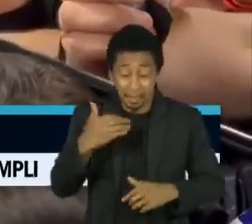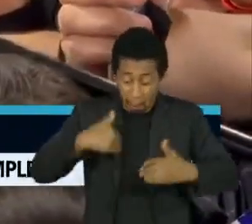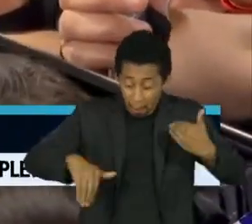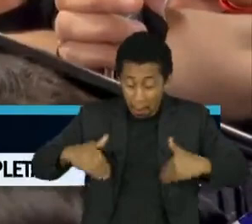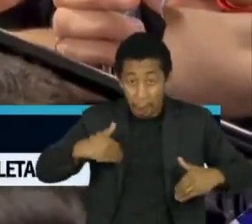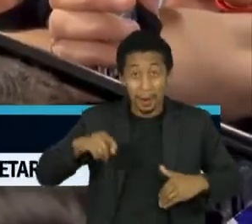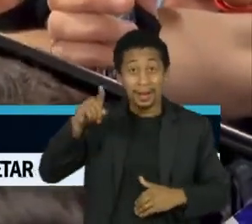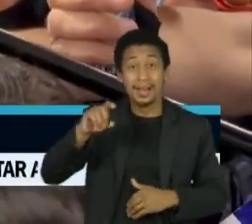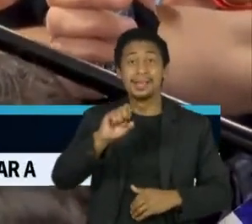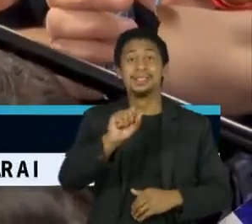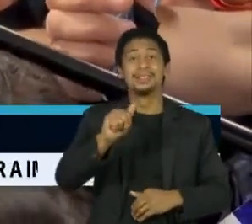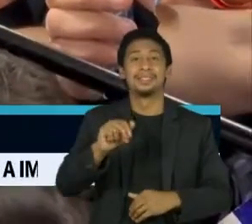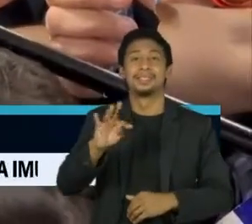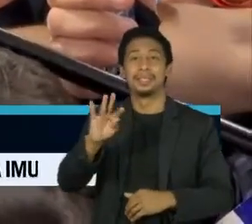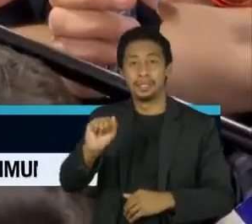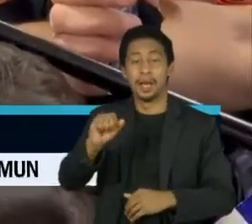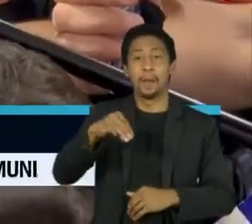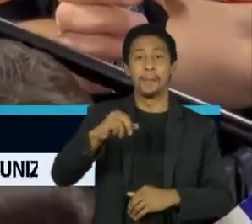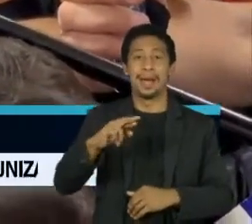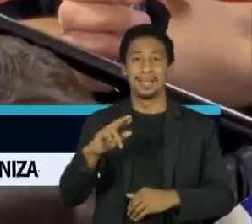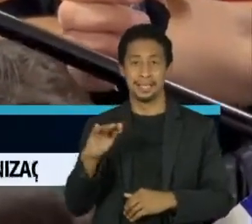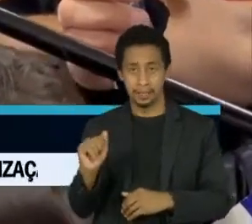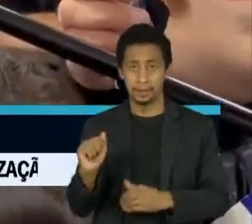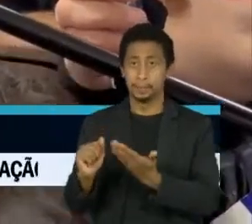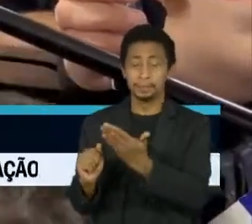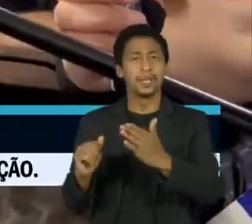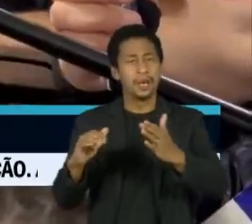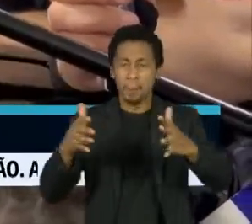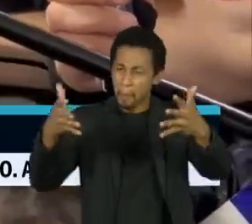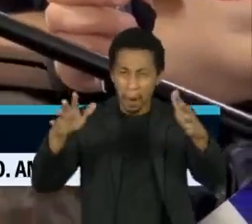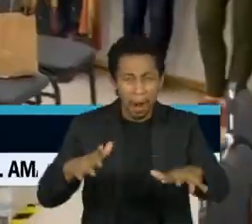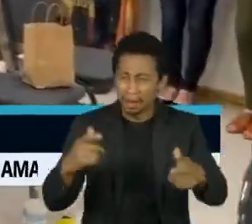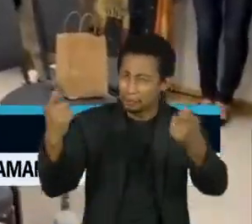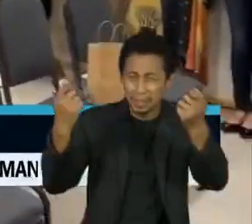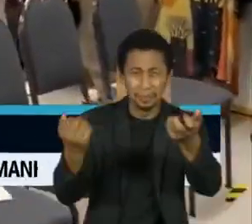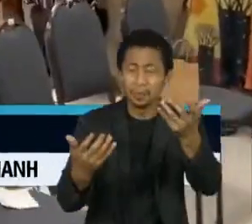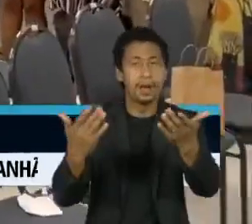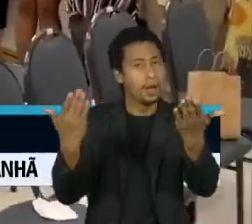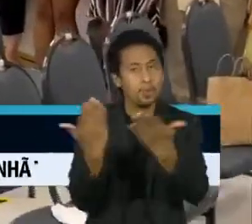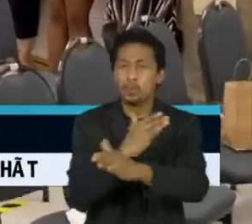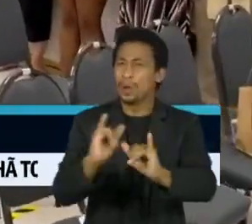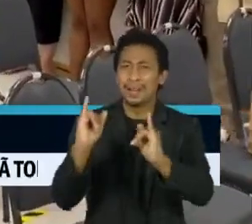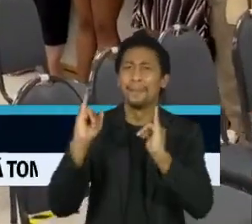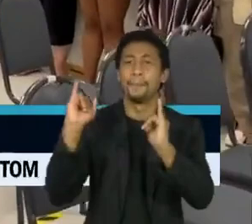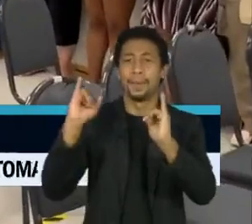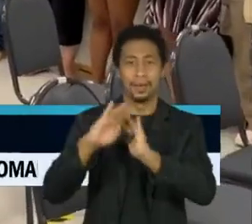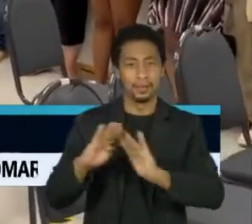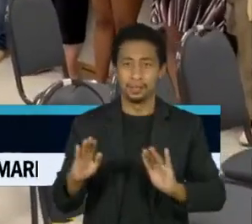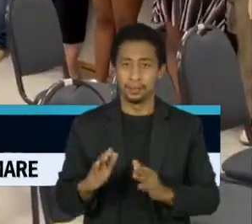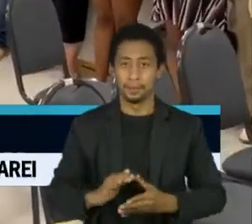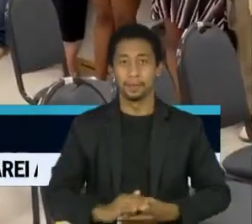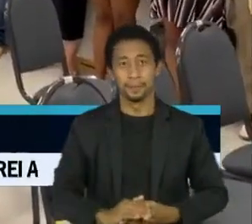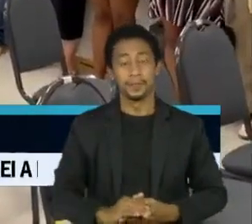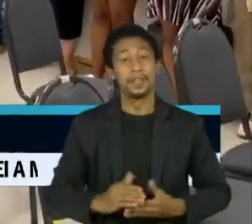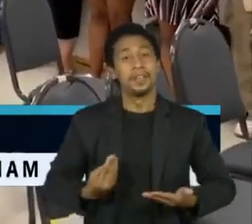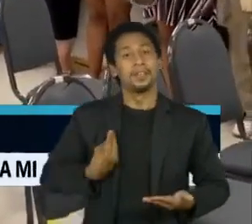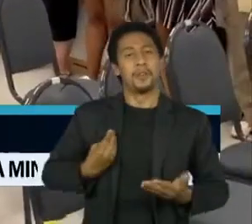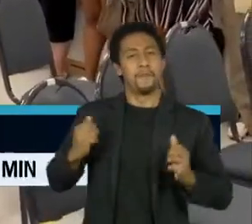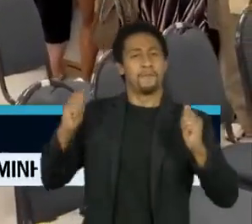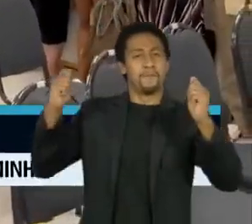sirva de exemplo para que tragédia como essa da Kiss nunca mais se repita.